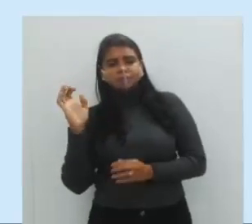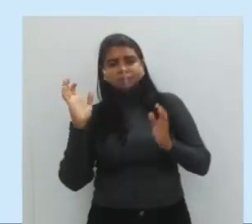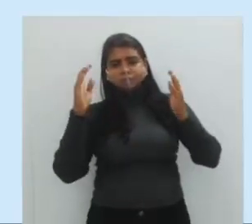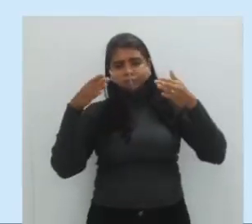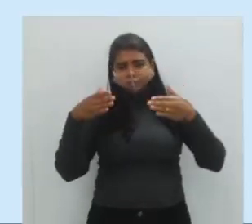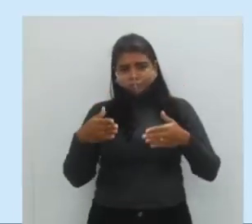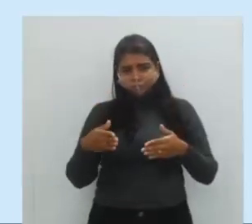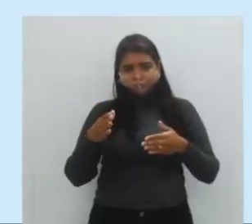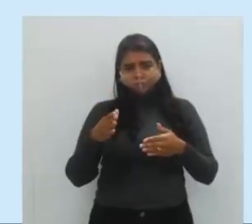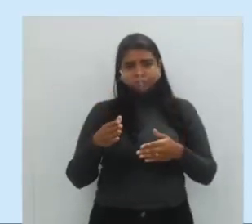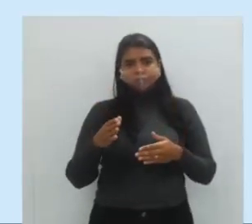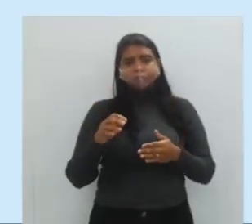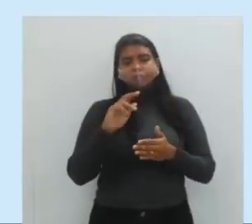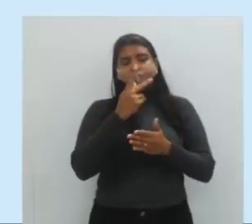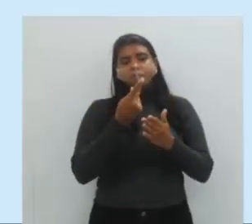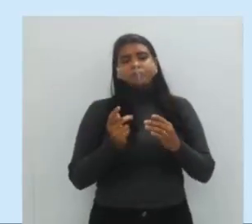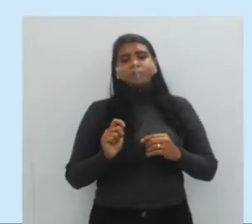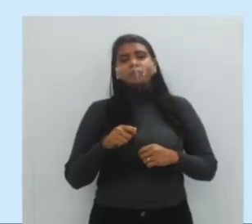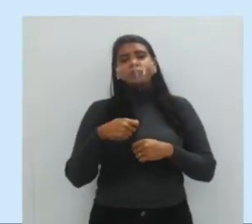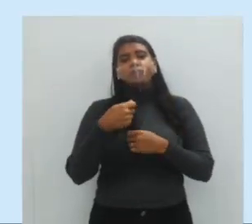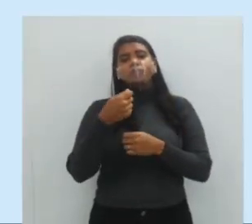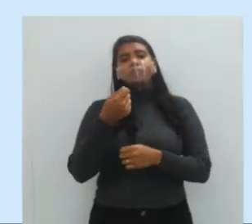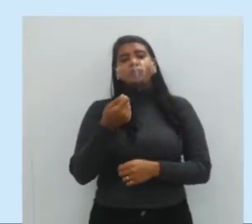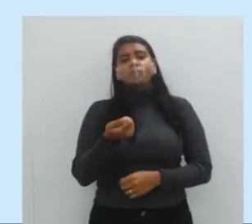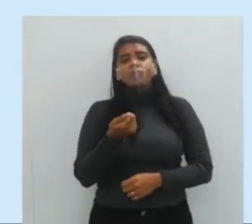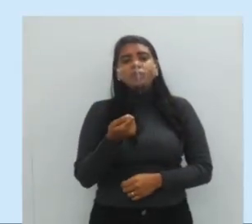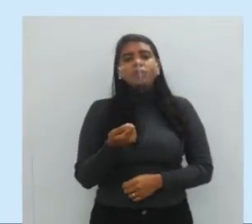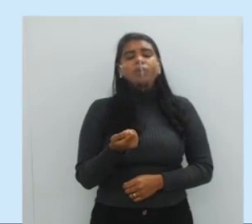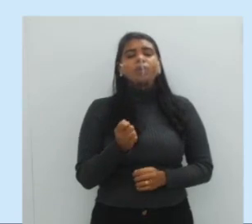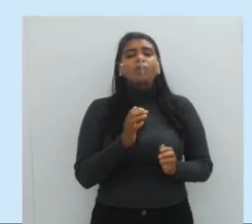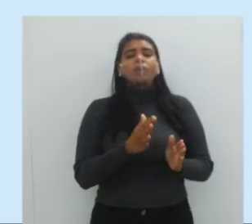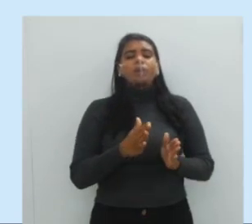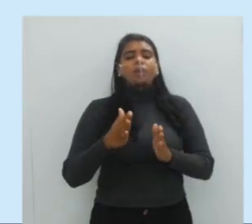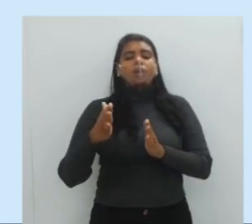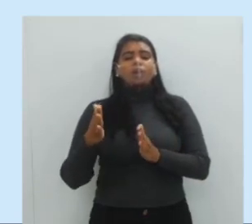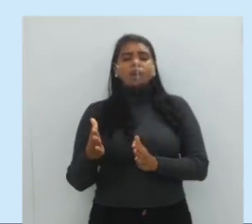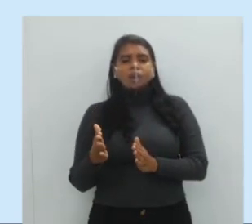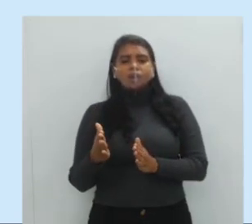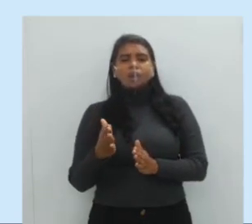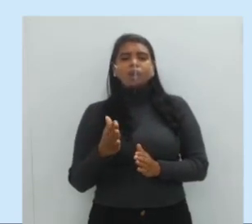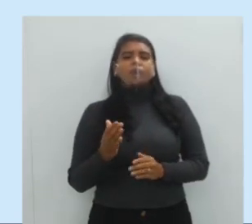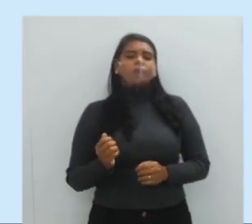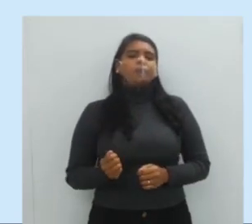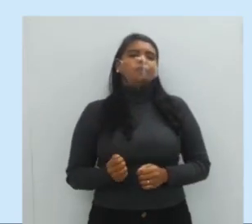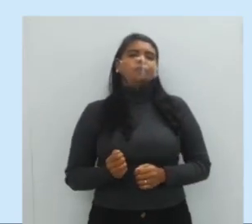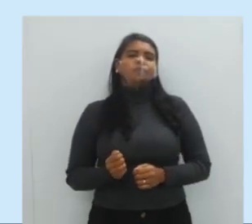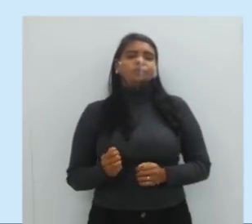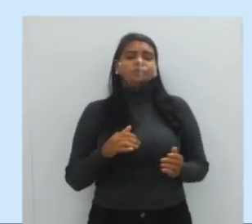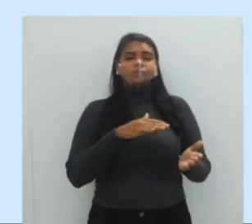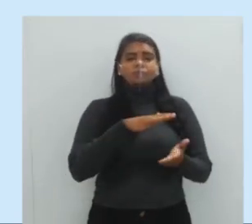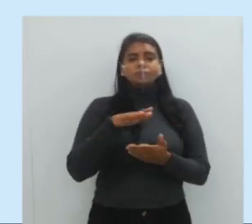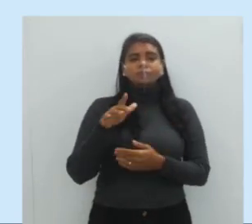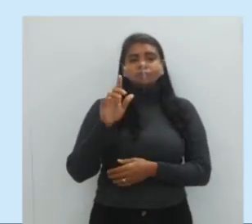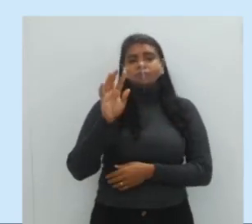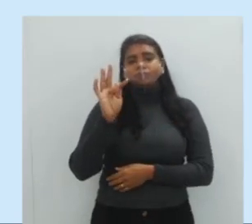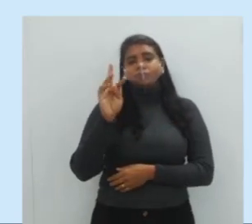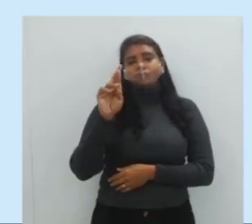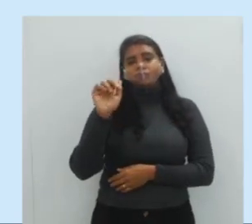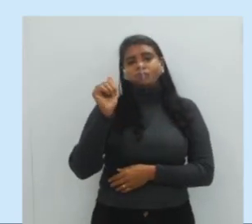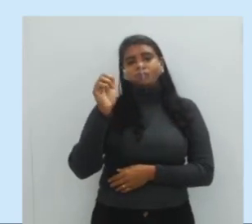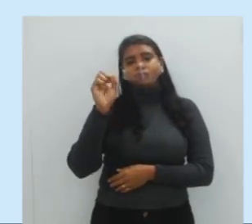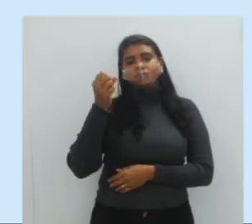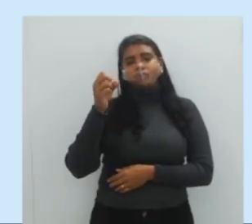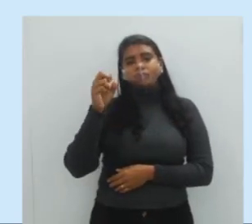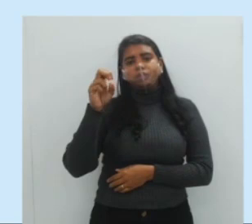foco será o símbolo religioso, a relação do símbolo com o transcendental,